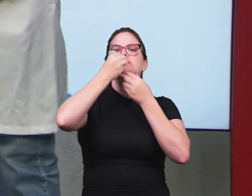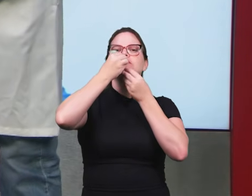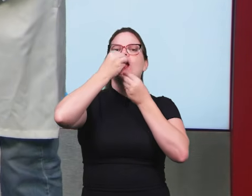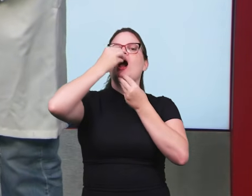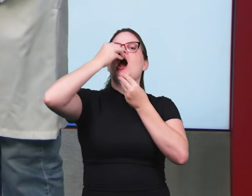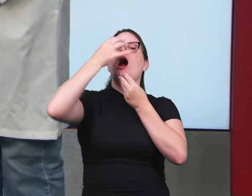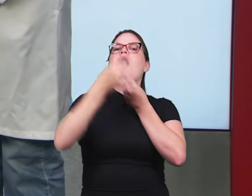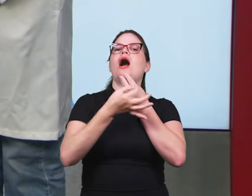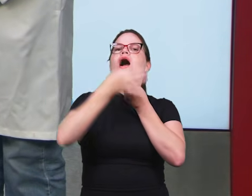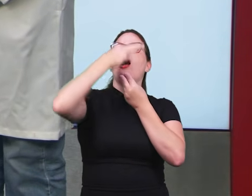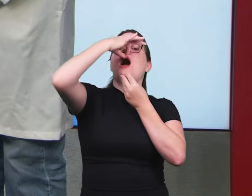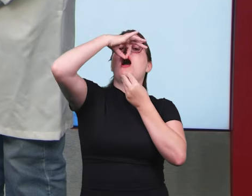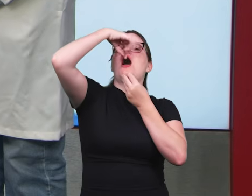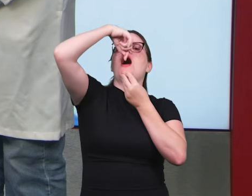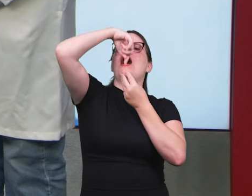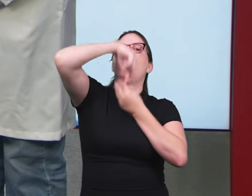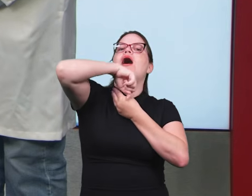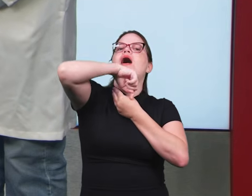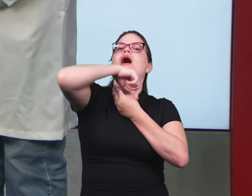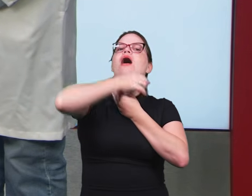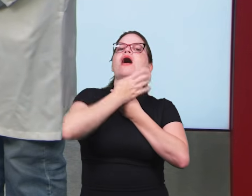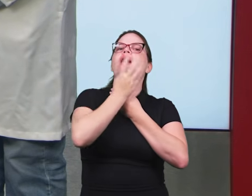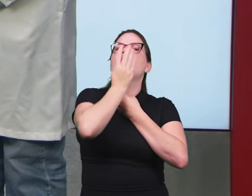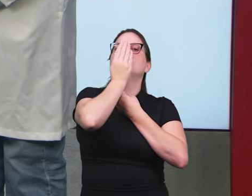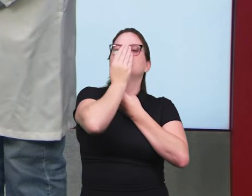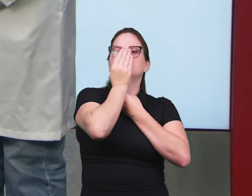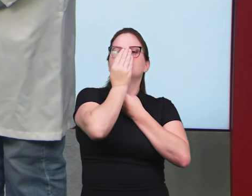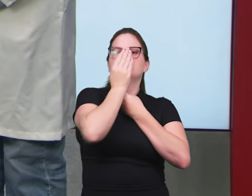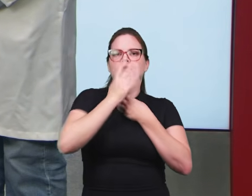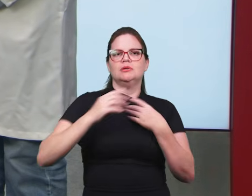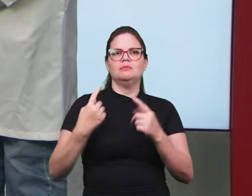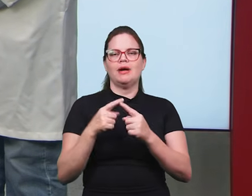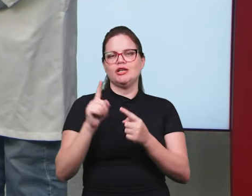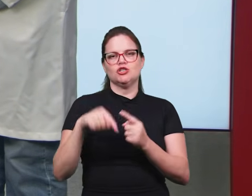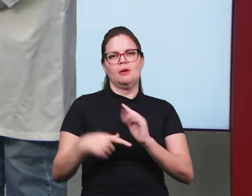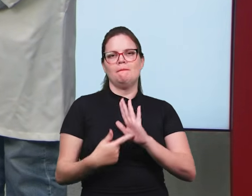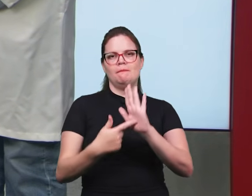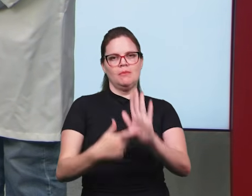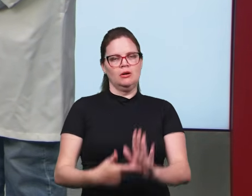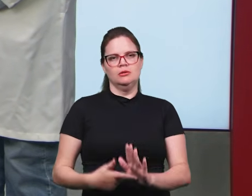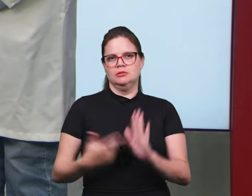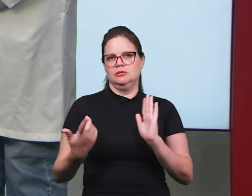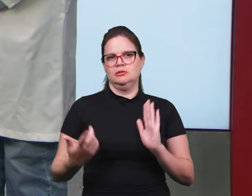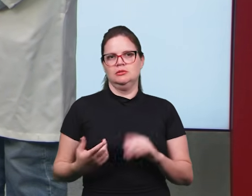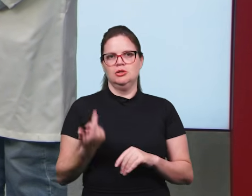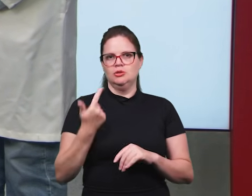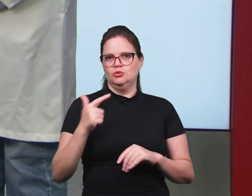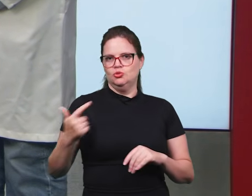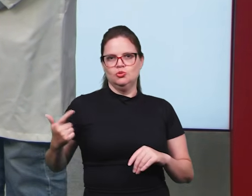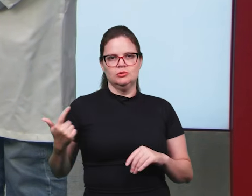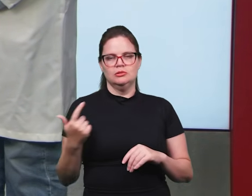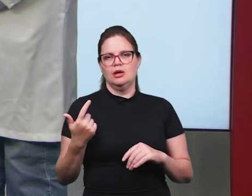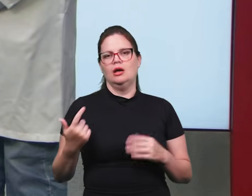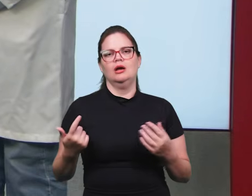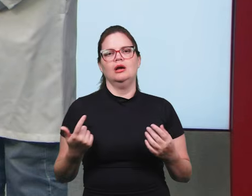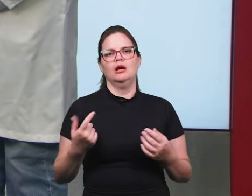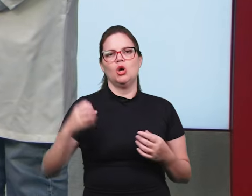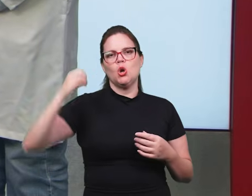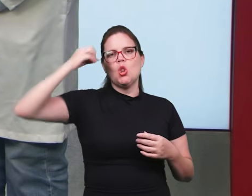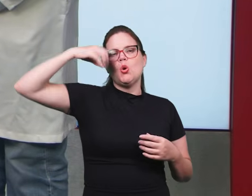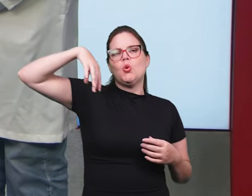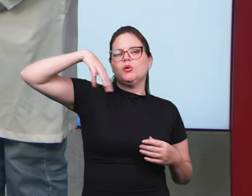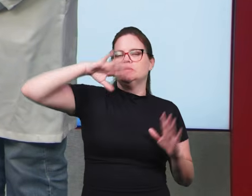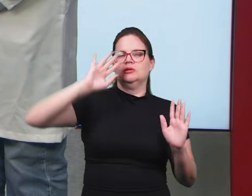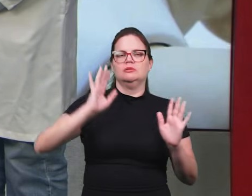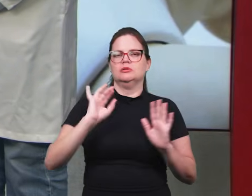reta para intubação, né, naturalmente é só uma demonstração, você vê que não tem nenhuma luz ligada ali dentro, né,